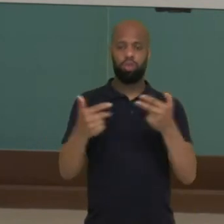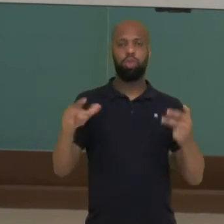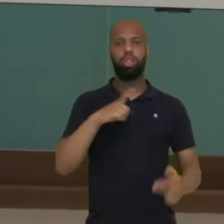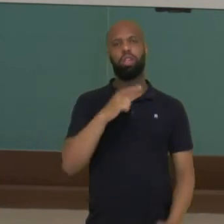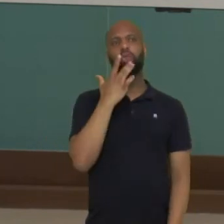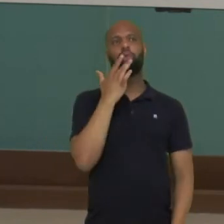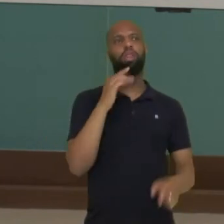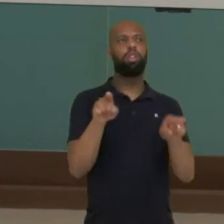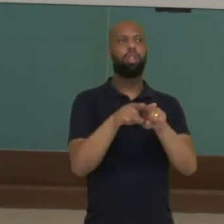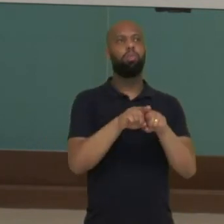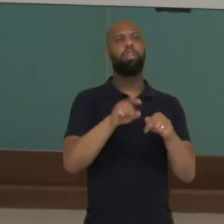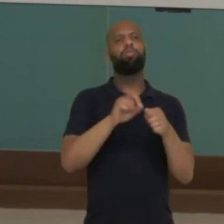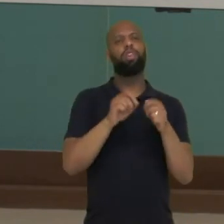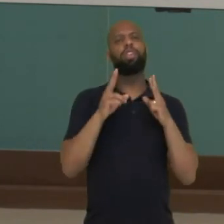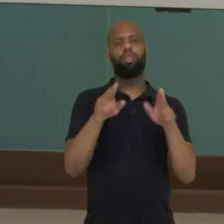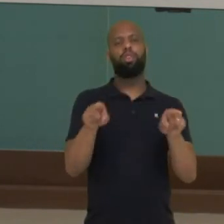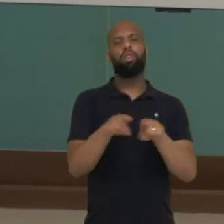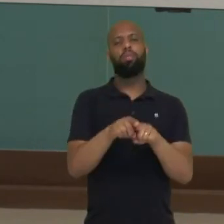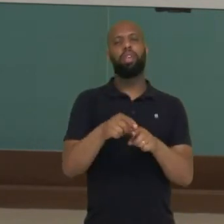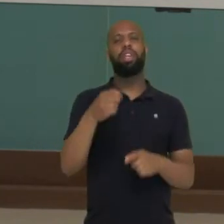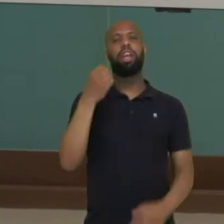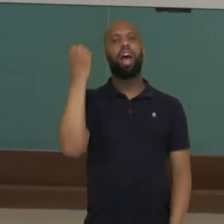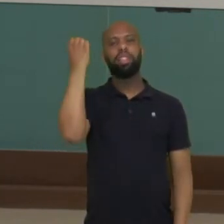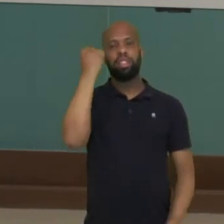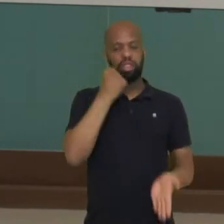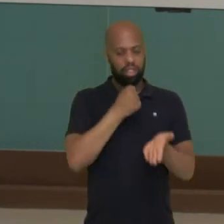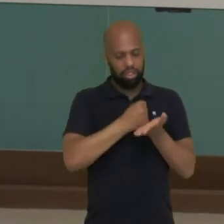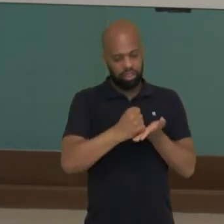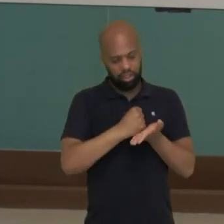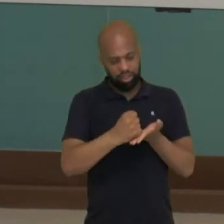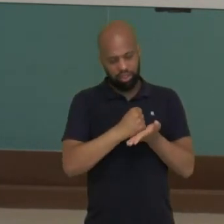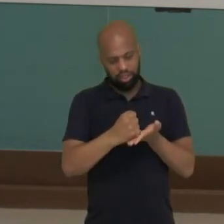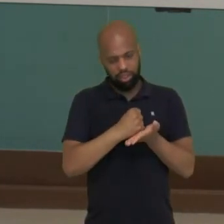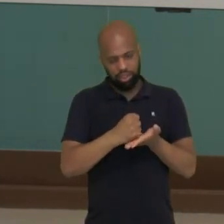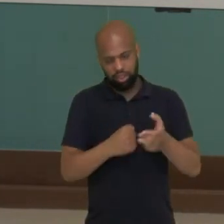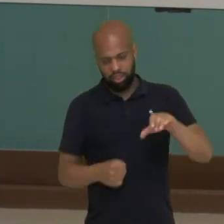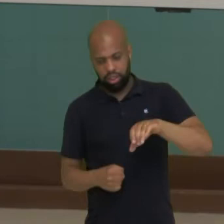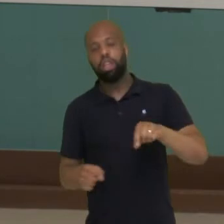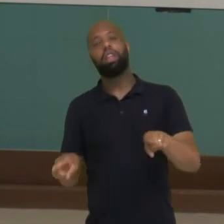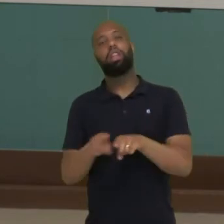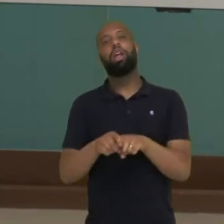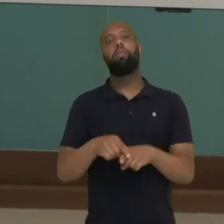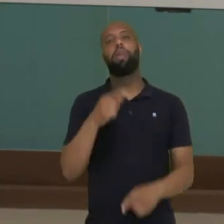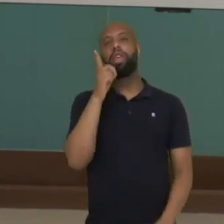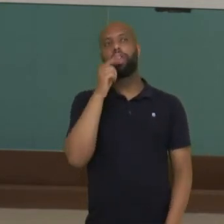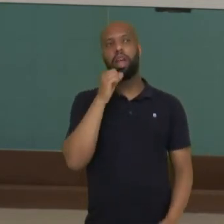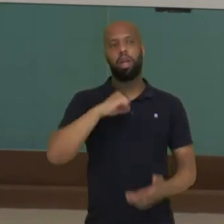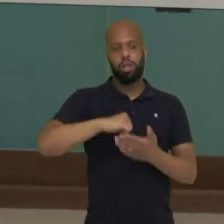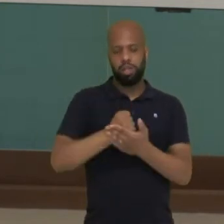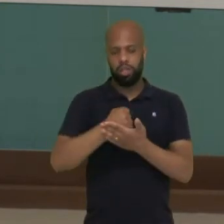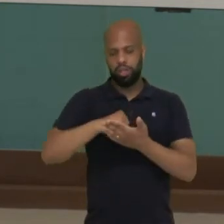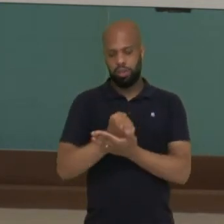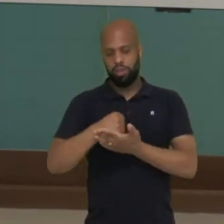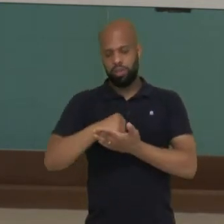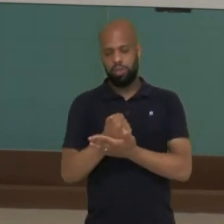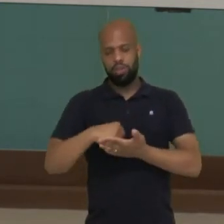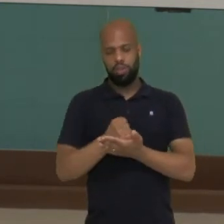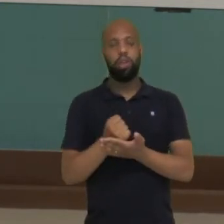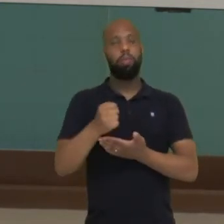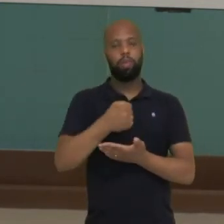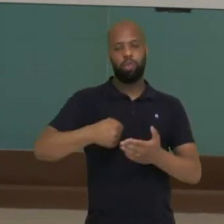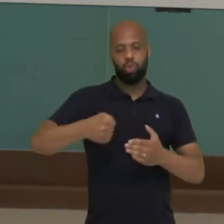cor. Faz a mesma coisa, rala a cenoura, coloca na outra tigela, põe um pouquinho de água, soca os pedacinhos de cenoura, mistura bem com